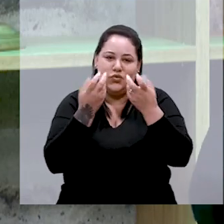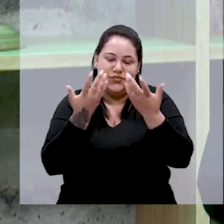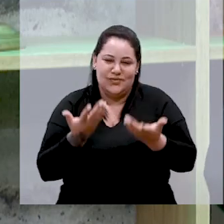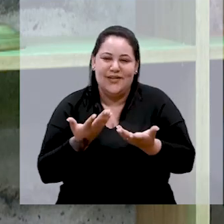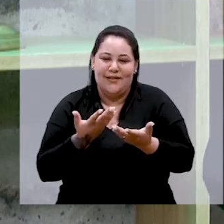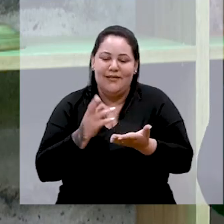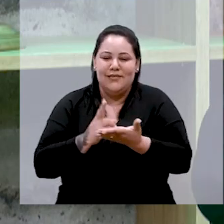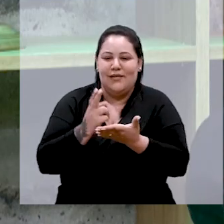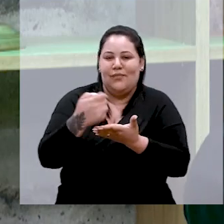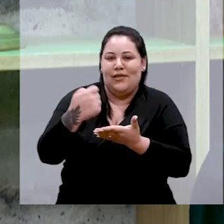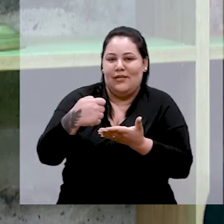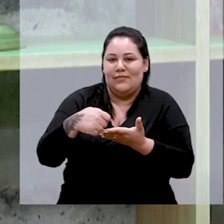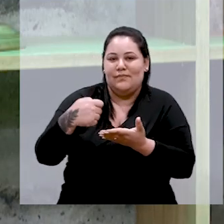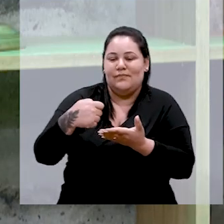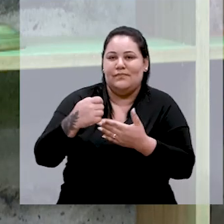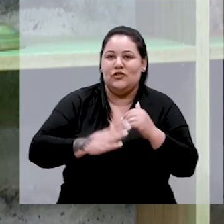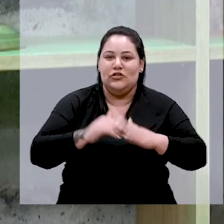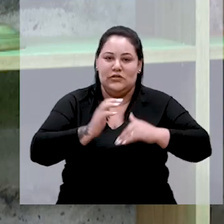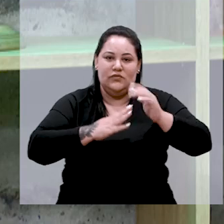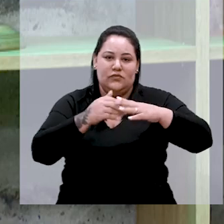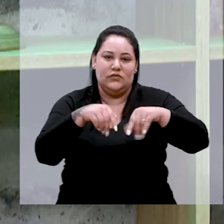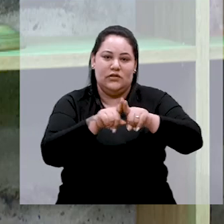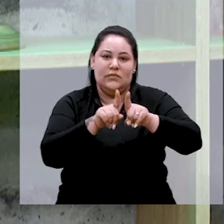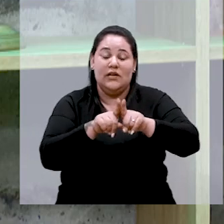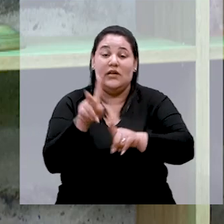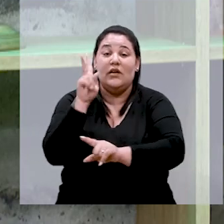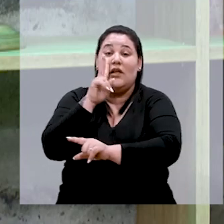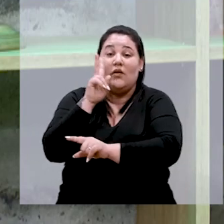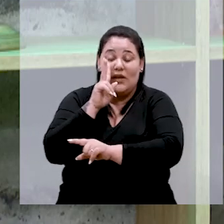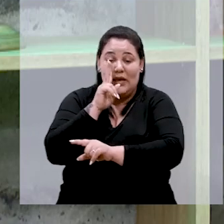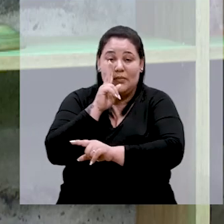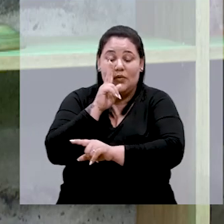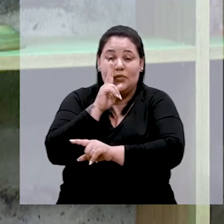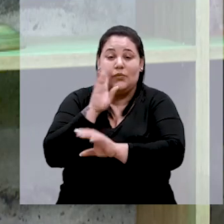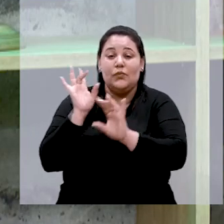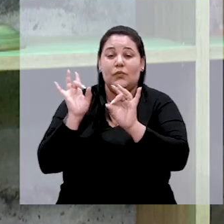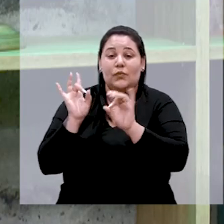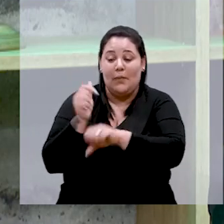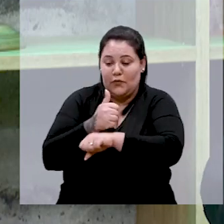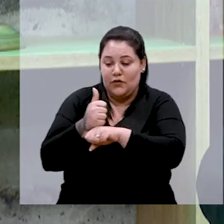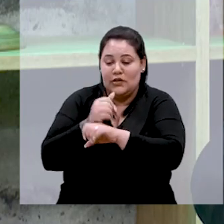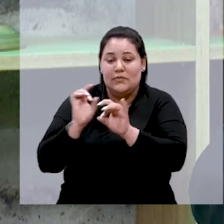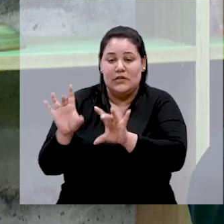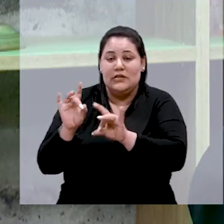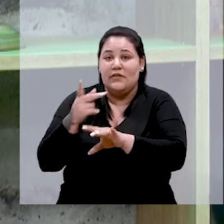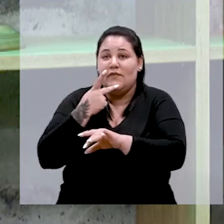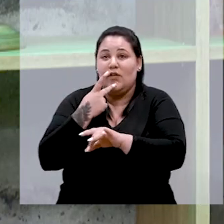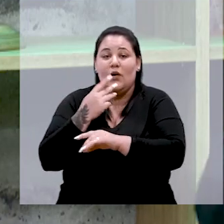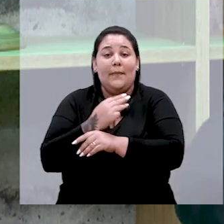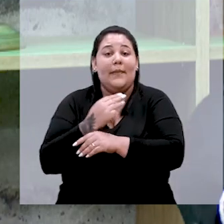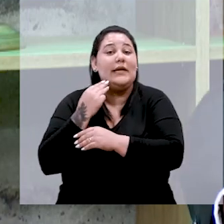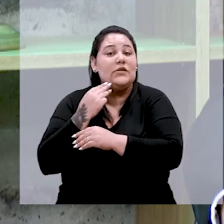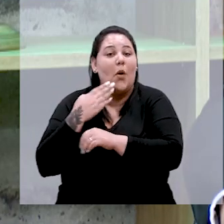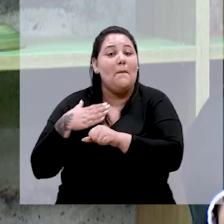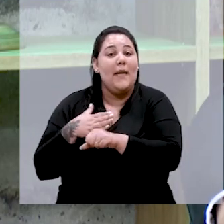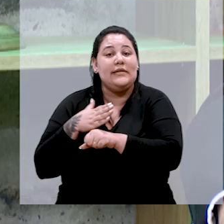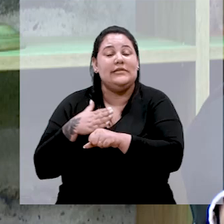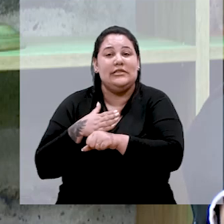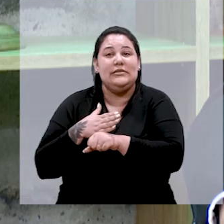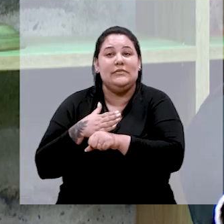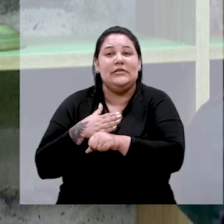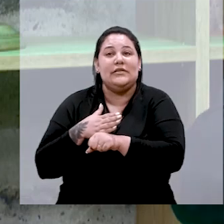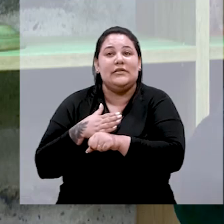implantado, sempre tem algo a evoluir. Sem dúvida. E eu lembro que até uma especialista falava isso, não, a Marissol se envolve desde